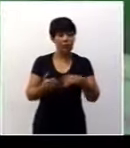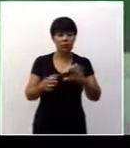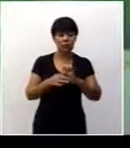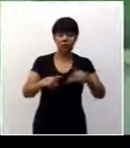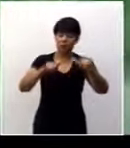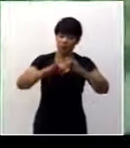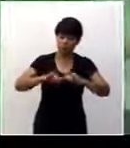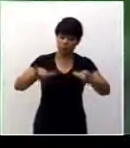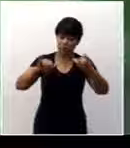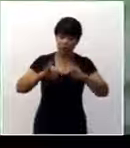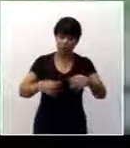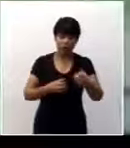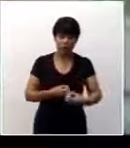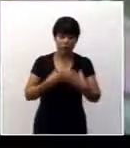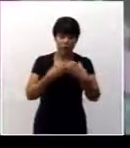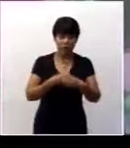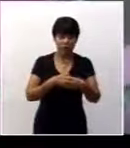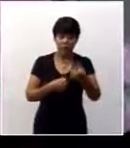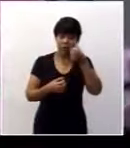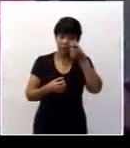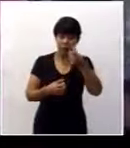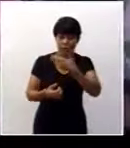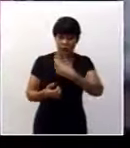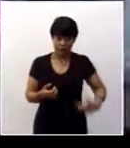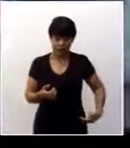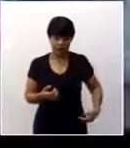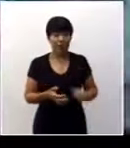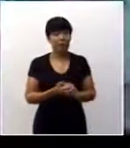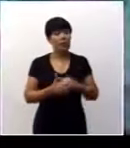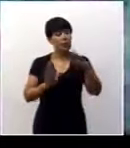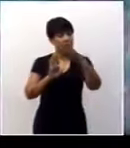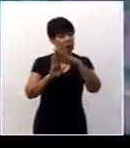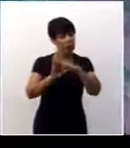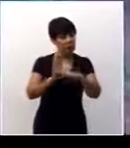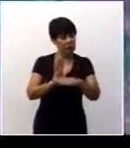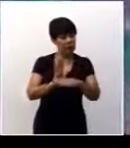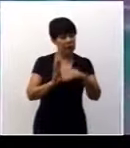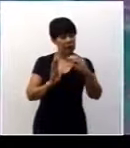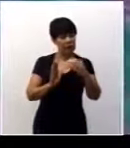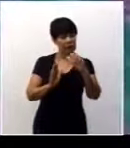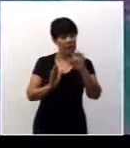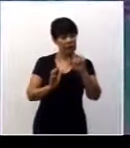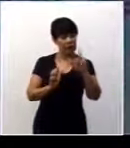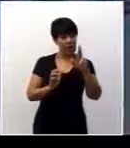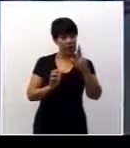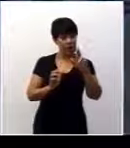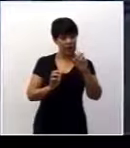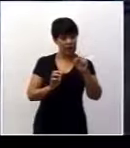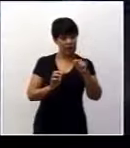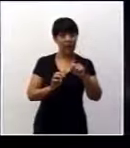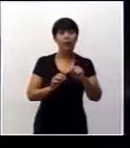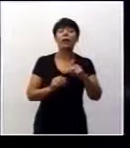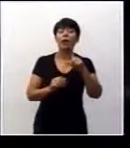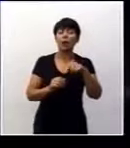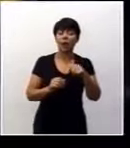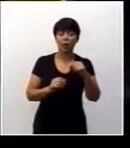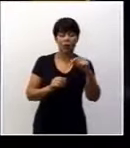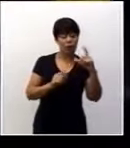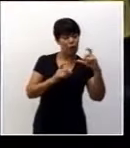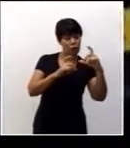de dados de interesse público. Assim, o programa Sibers tornou o nosso país o maior distribuidor de imagens